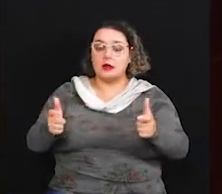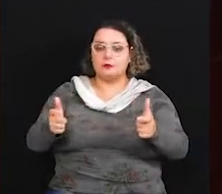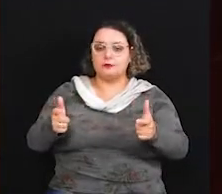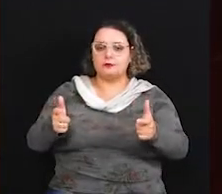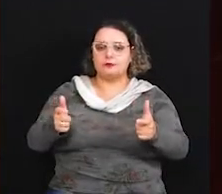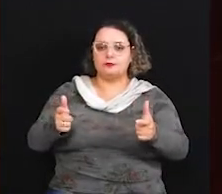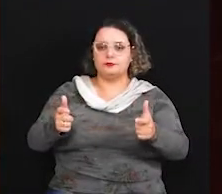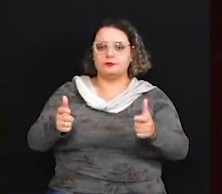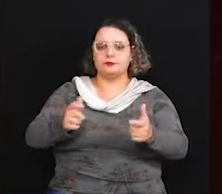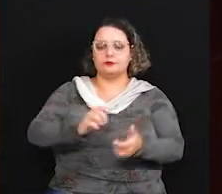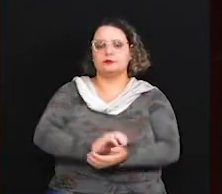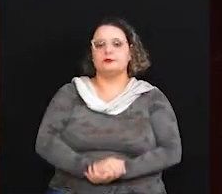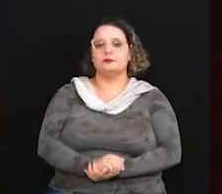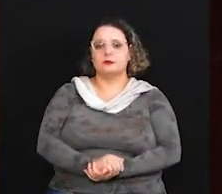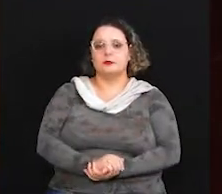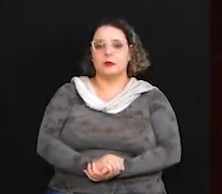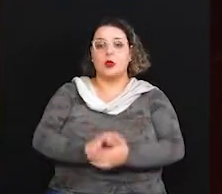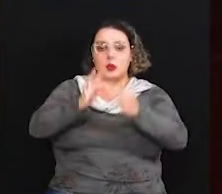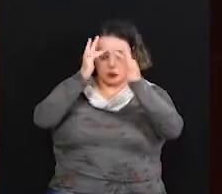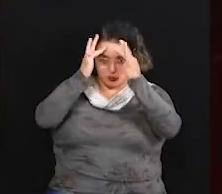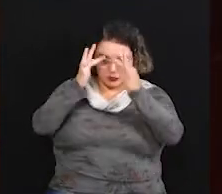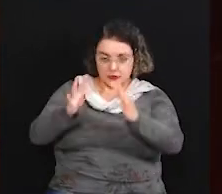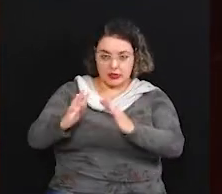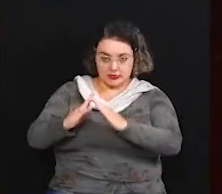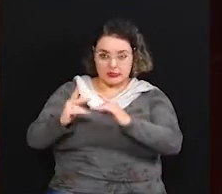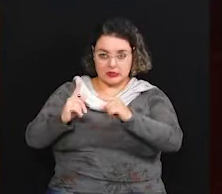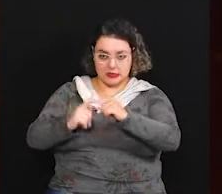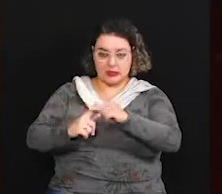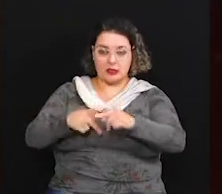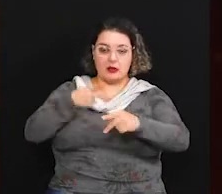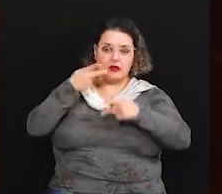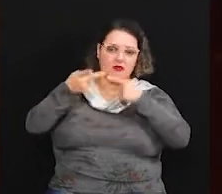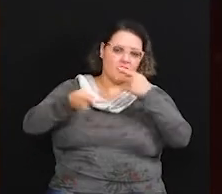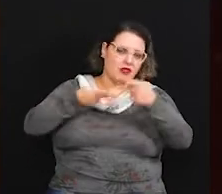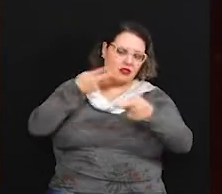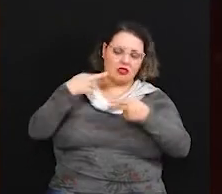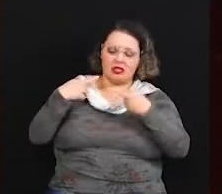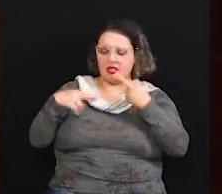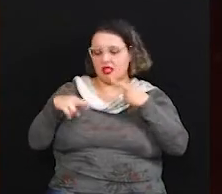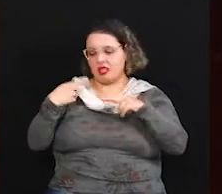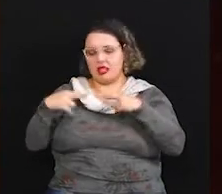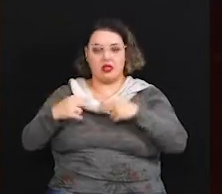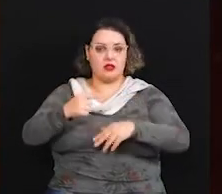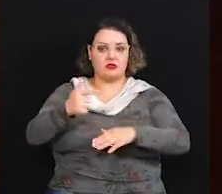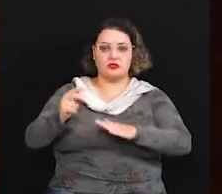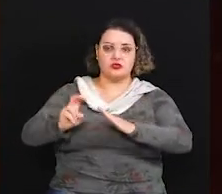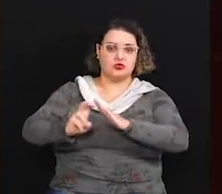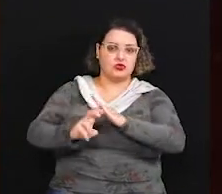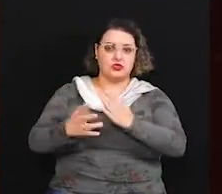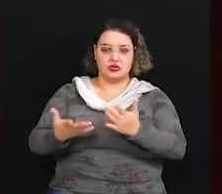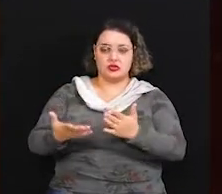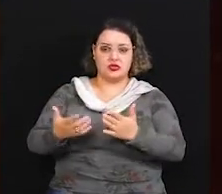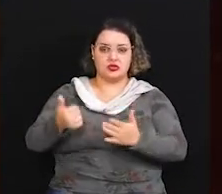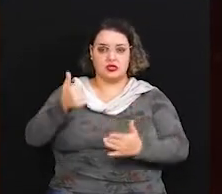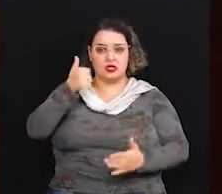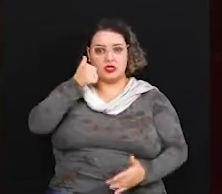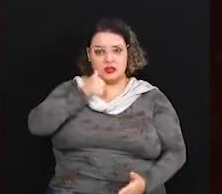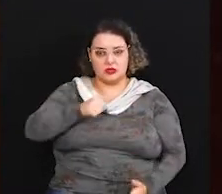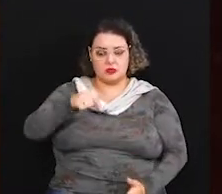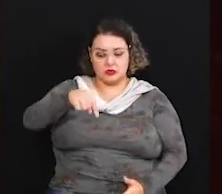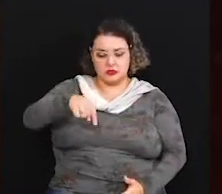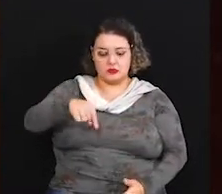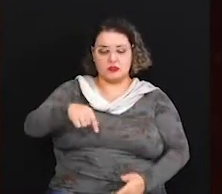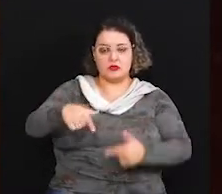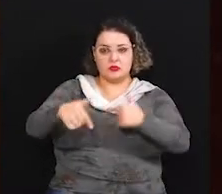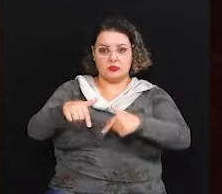porque os fiéis da igreja reclamavam que não tinha creche, porque as moças vinham trabalhar aqui